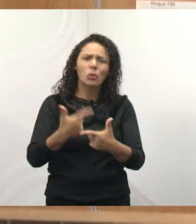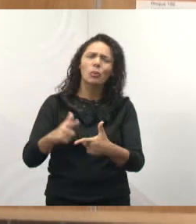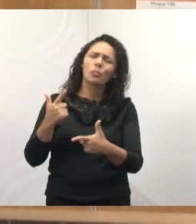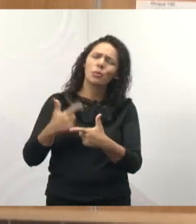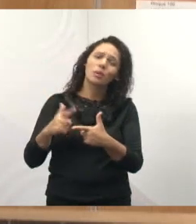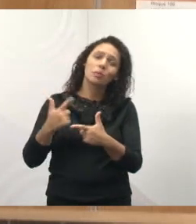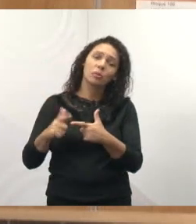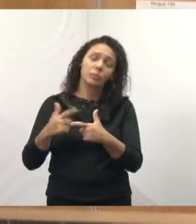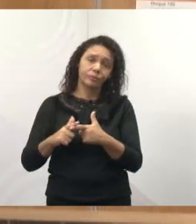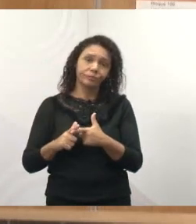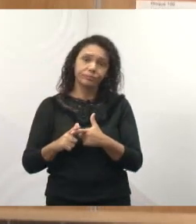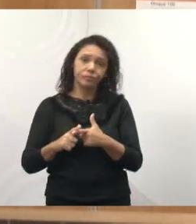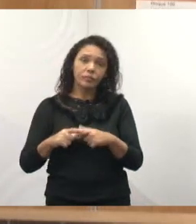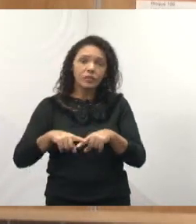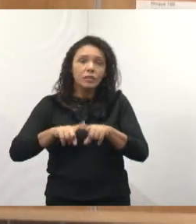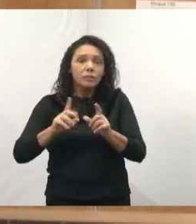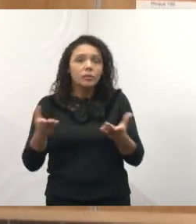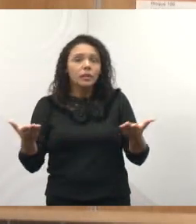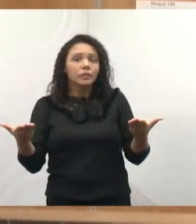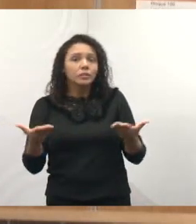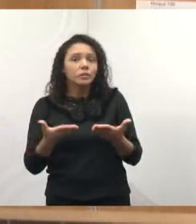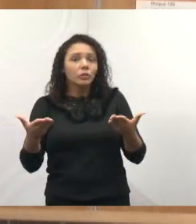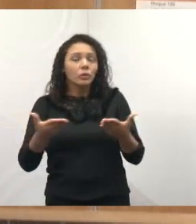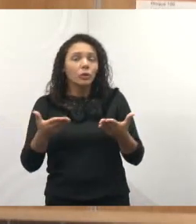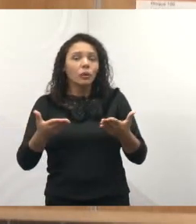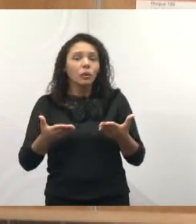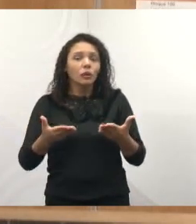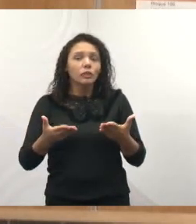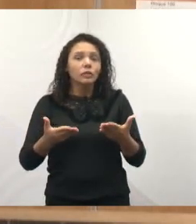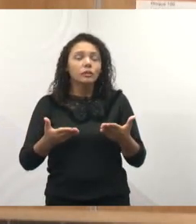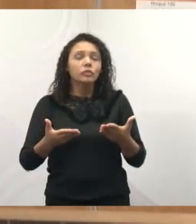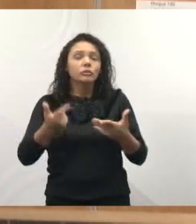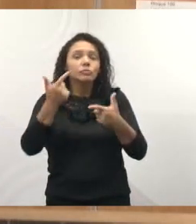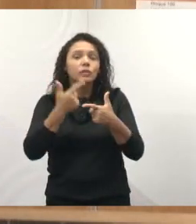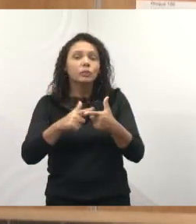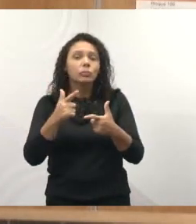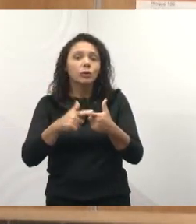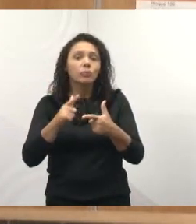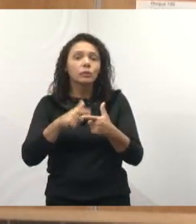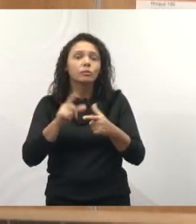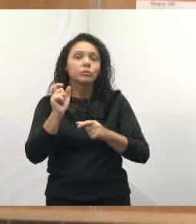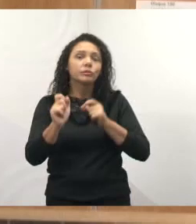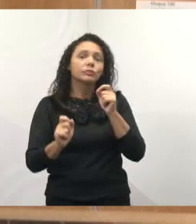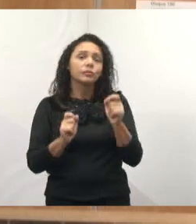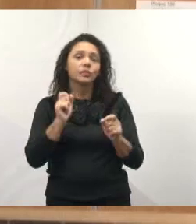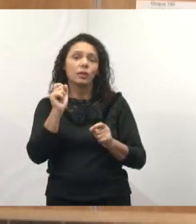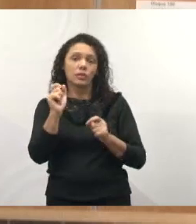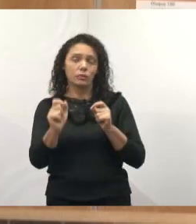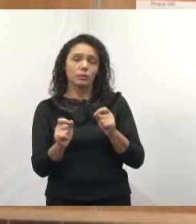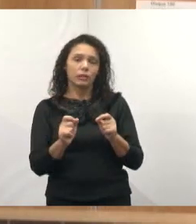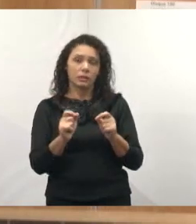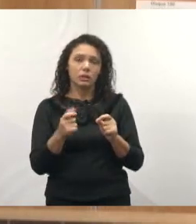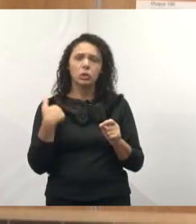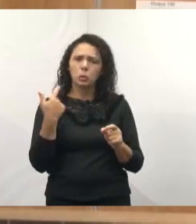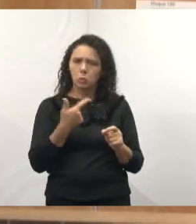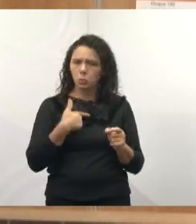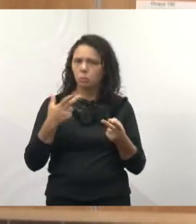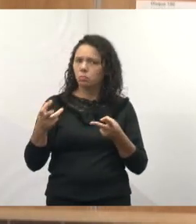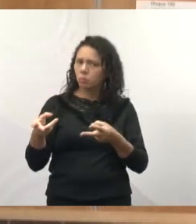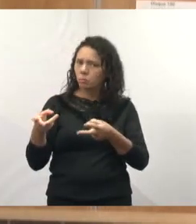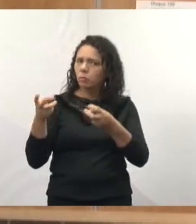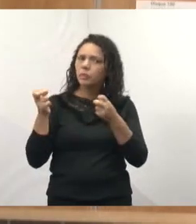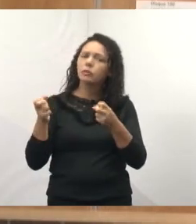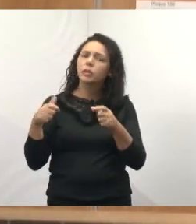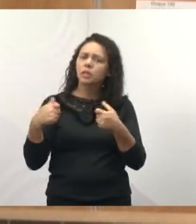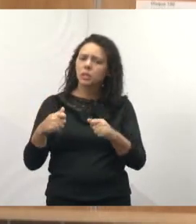reclamação maior, que hoje virou para-raio da saúde, onde a gente está vendo a maior dificuldade, que tem que repensar